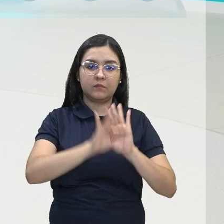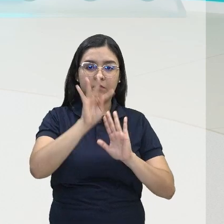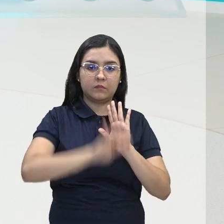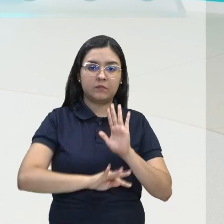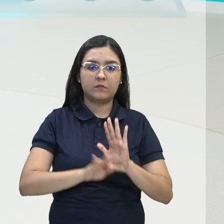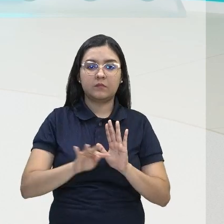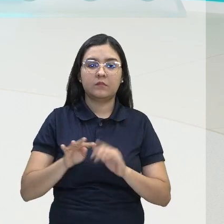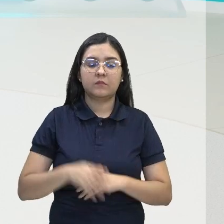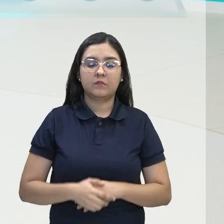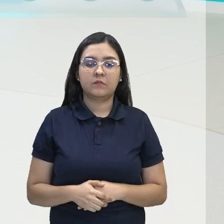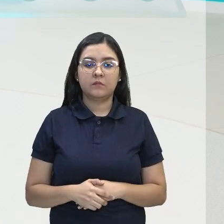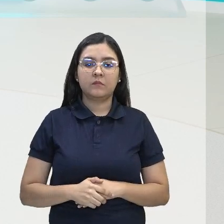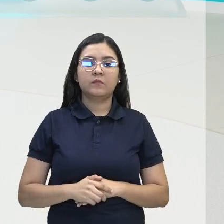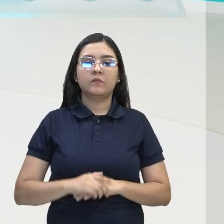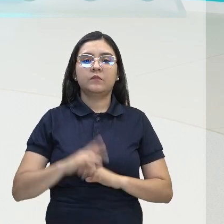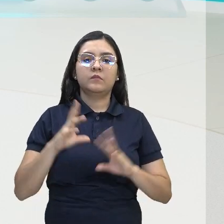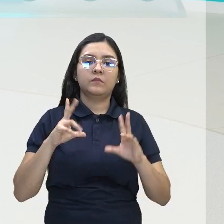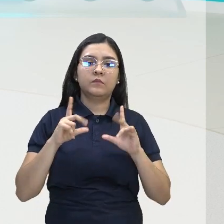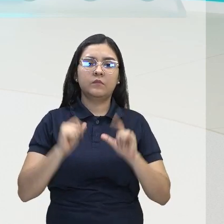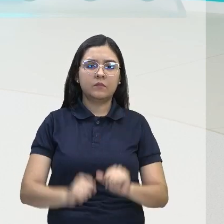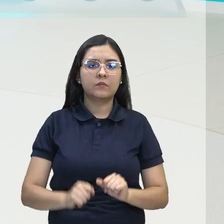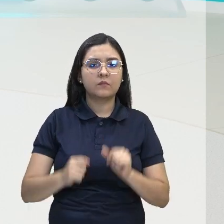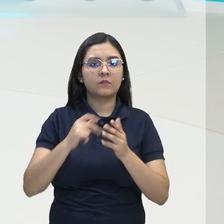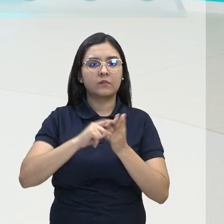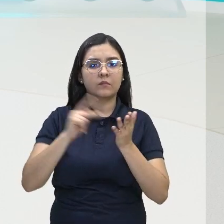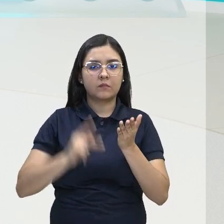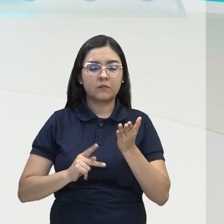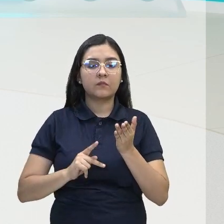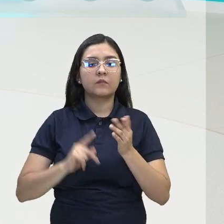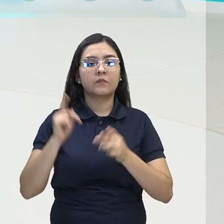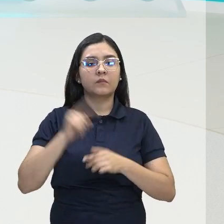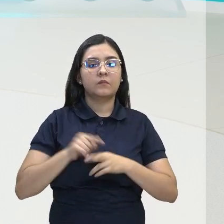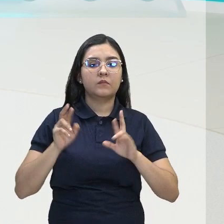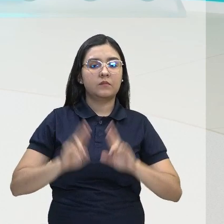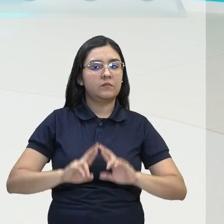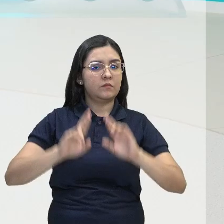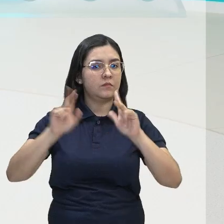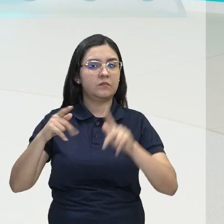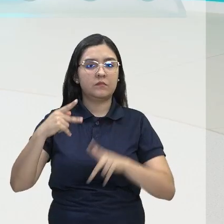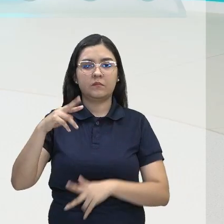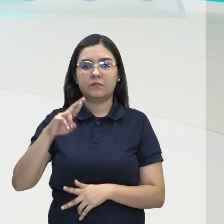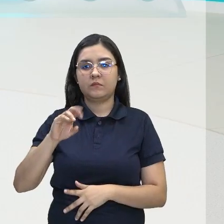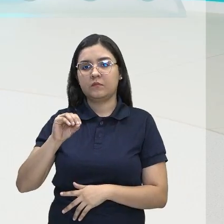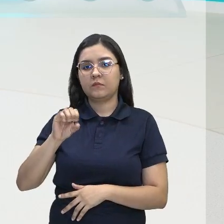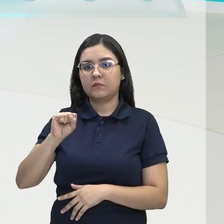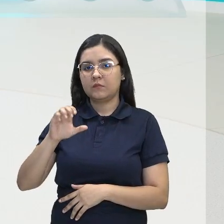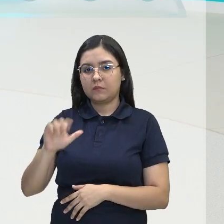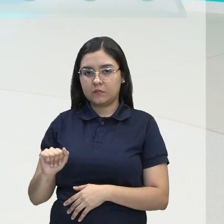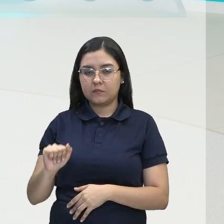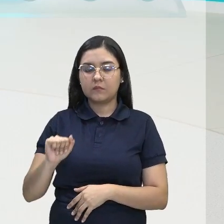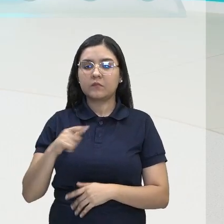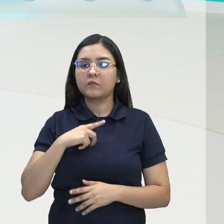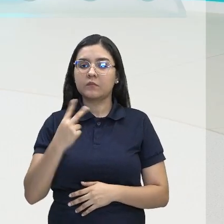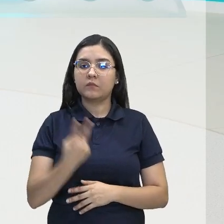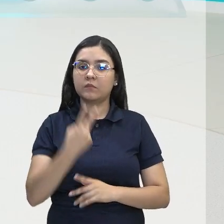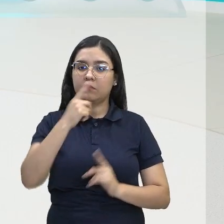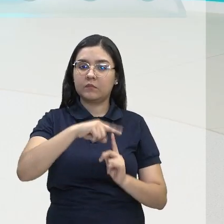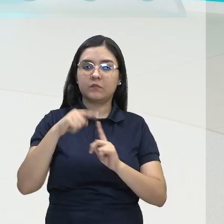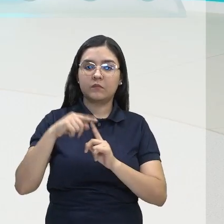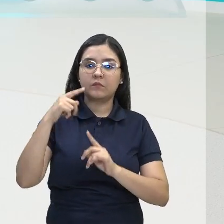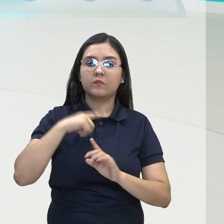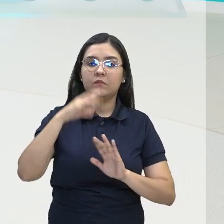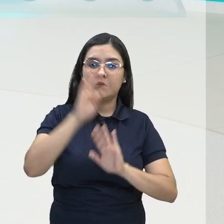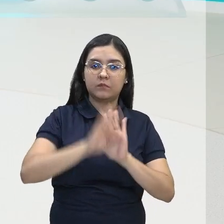ao extremo, né? Tudo que é poema, né, se difere de prosa. Então, esses dois tipos de textos, né,